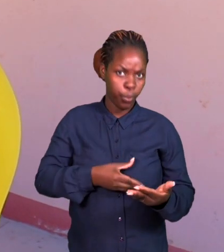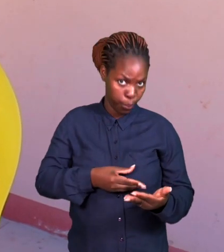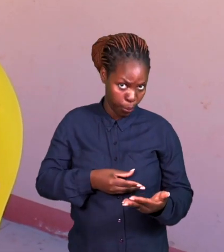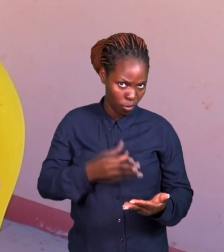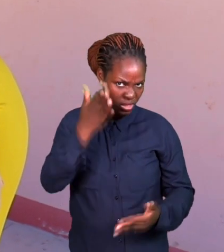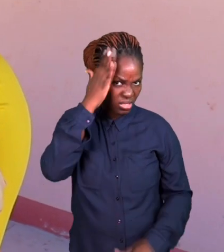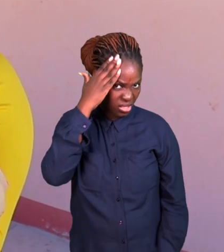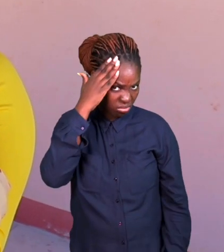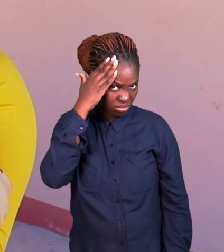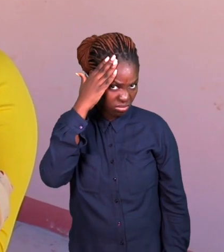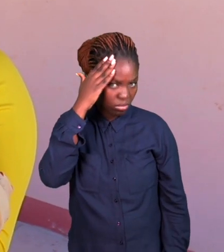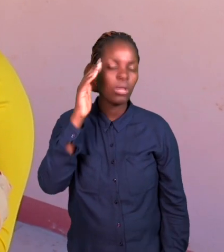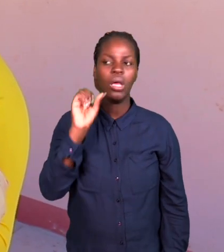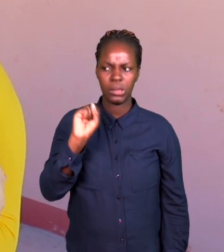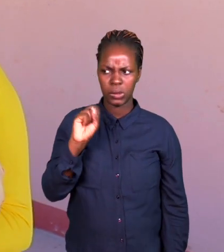o seu bebê?